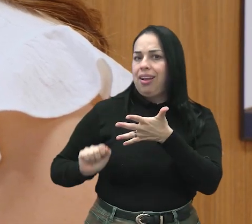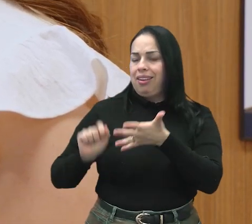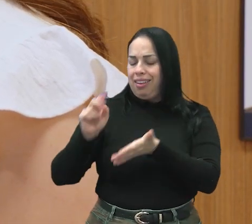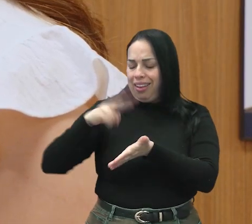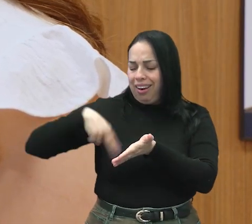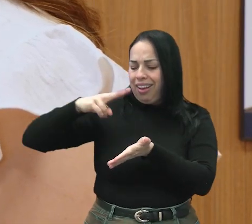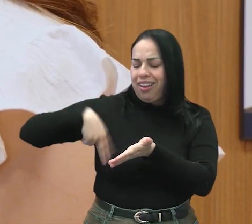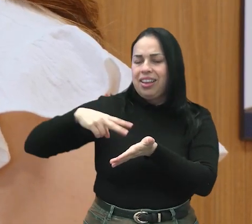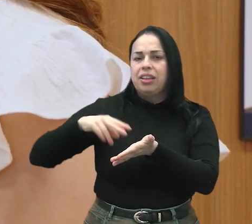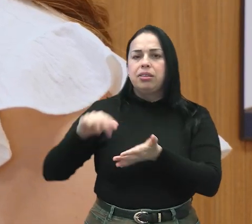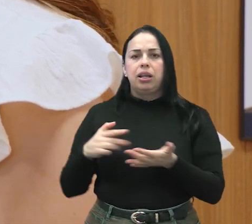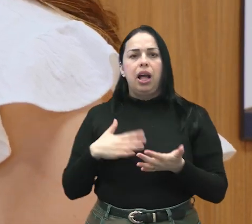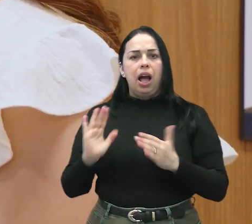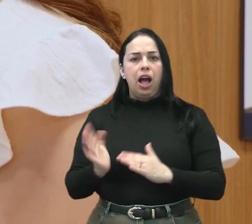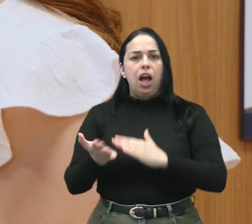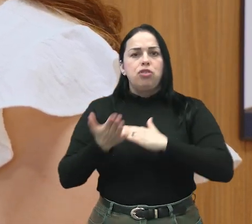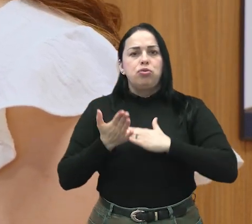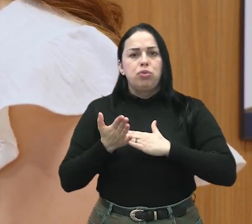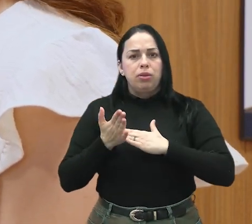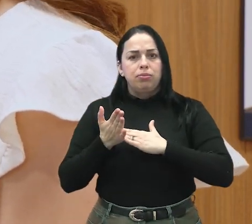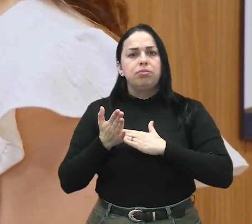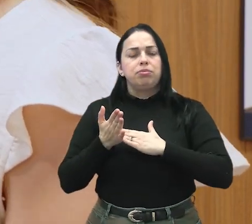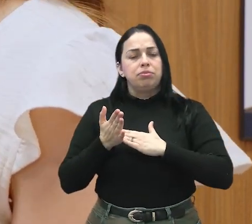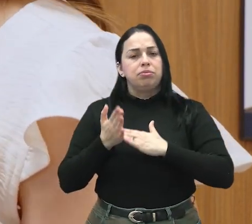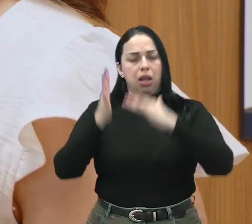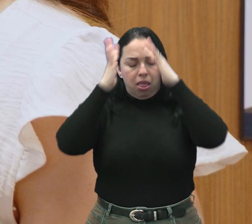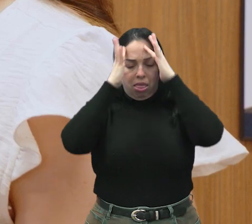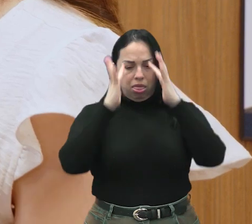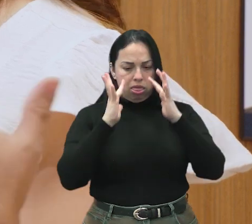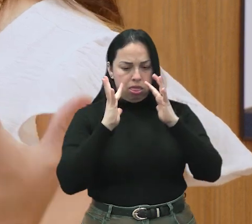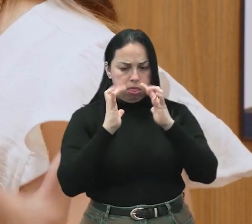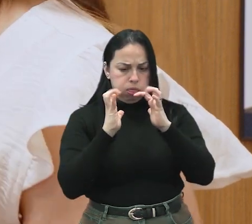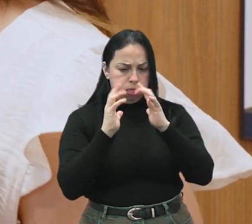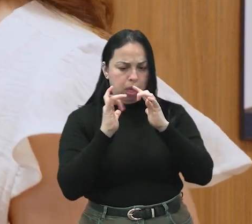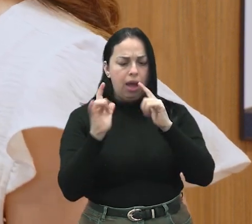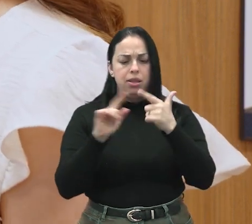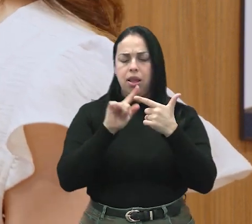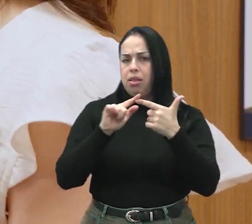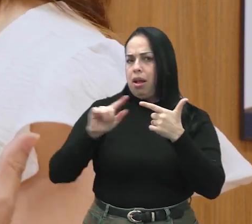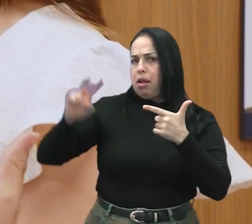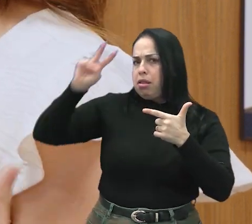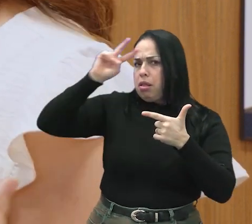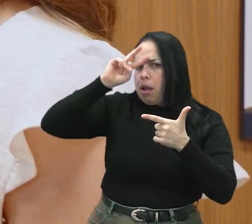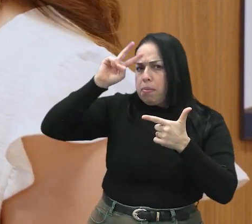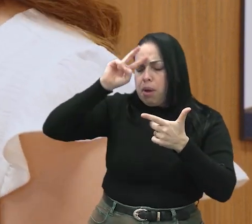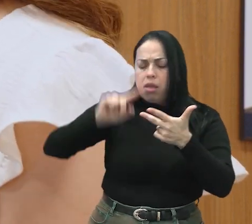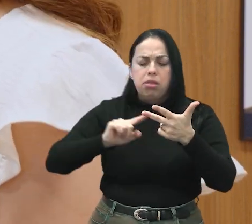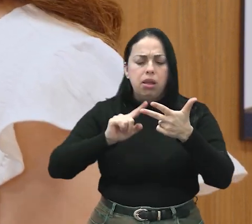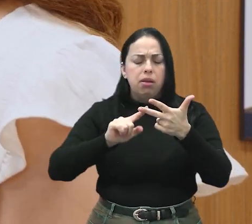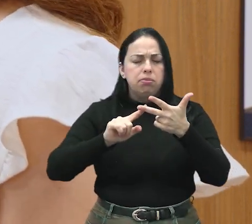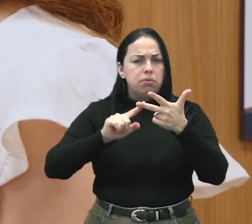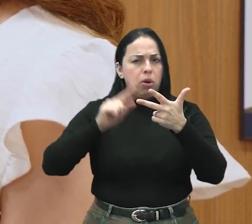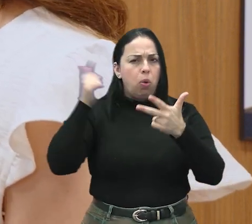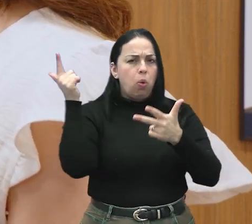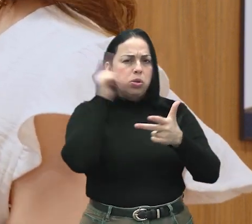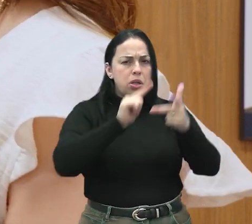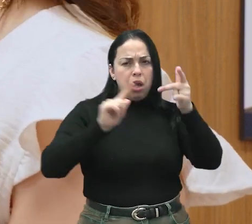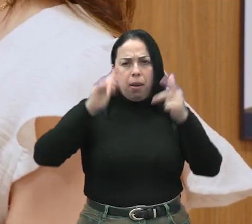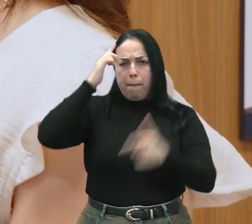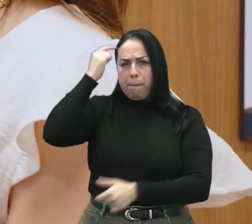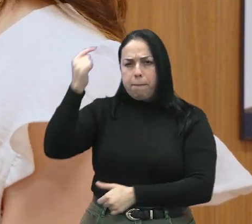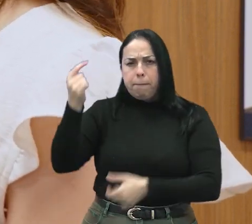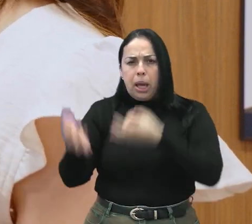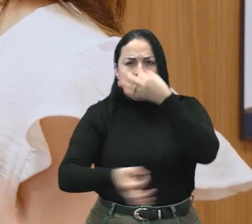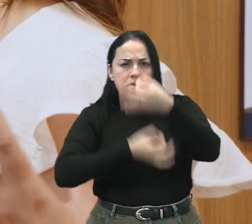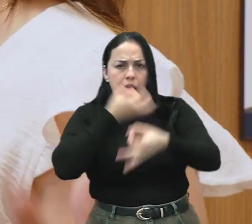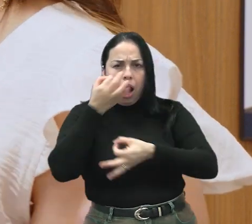ela desenvolve, né, processos cognitivos, ela desenvolve memória, raciocínio lógico. Então, quanto mais